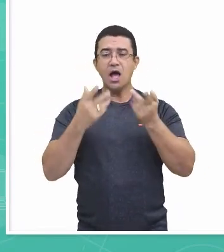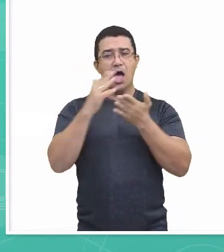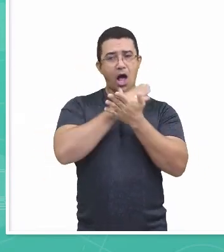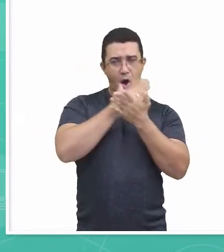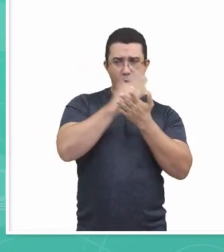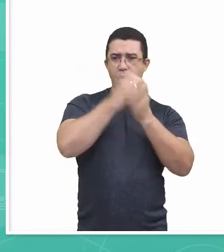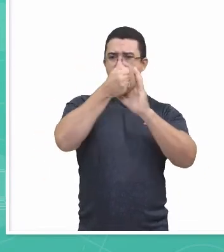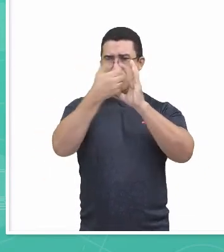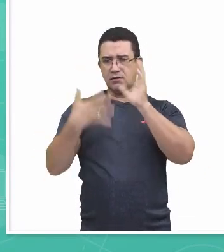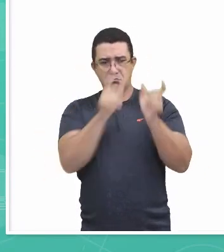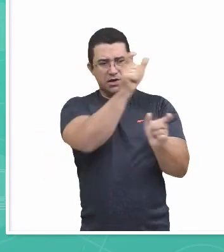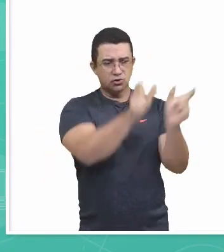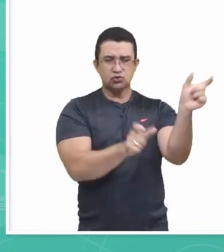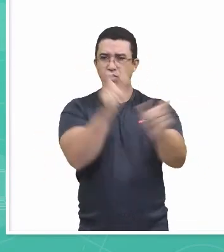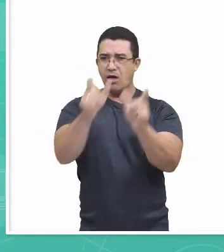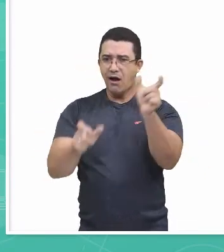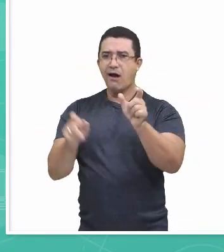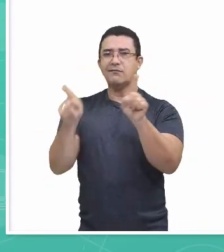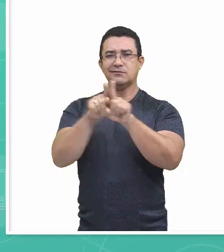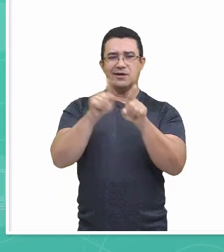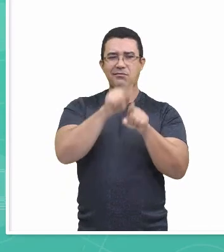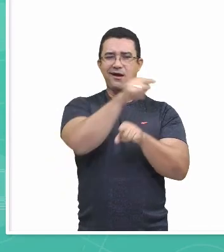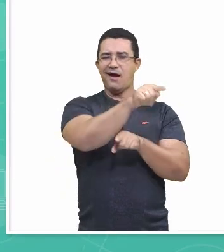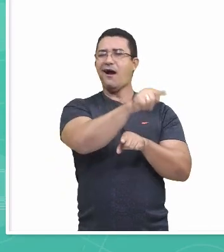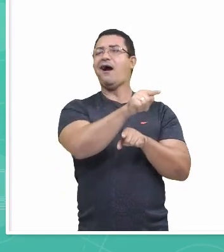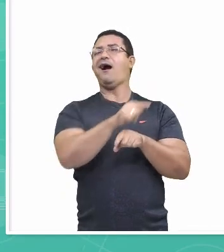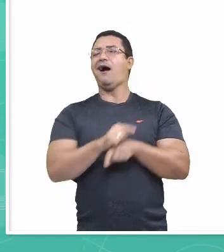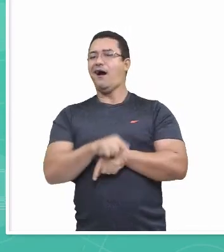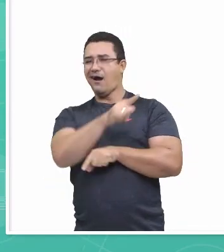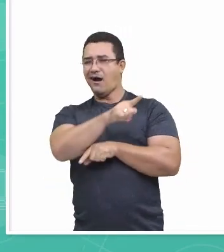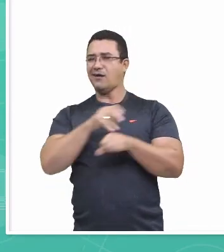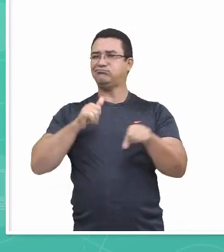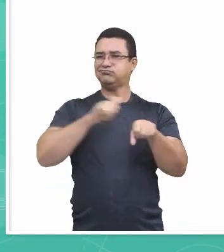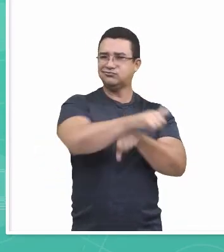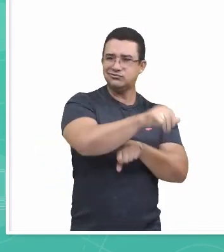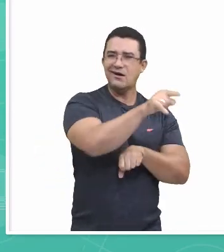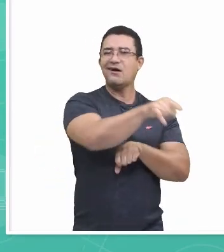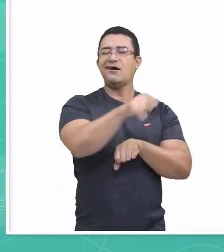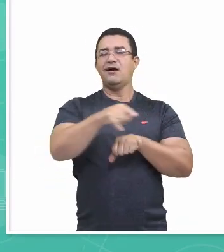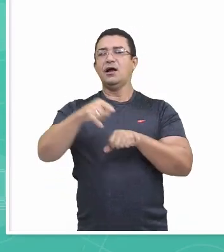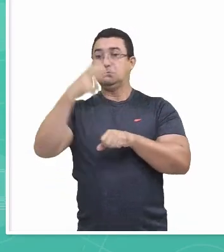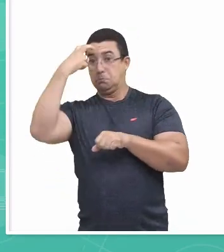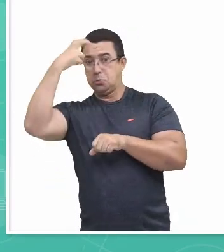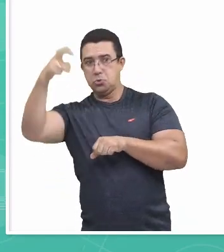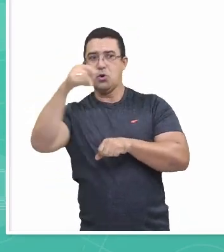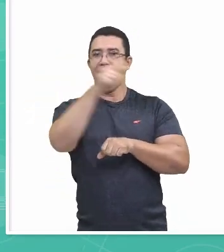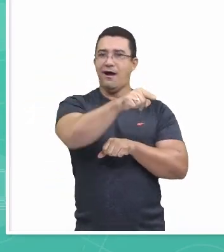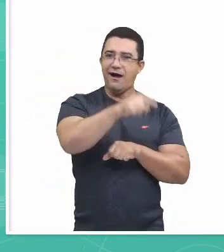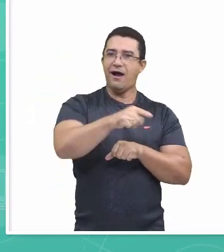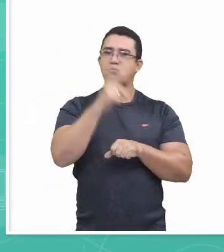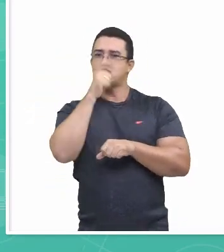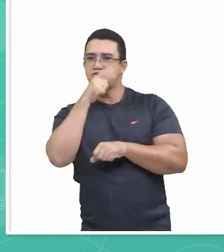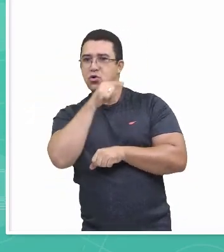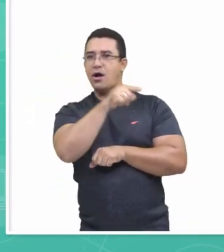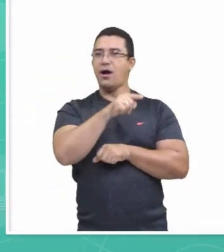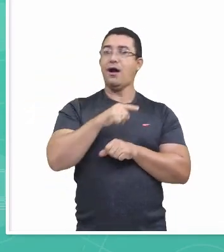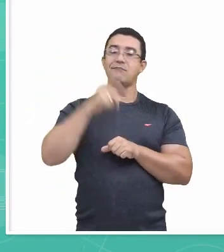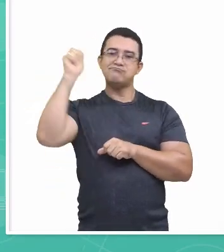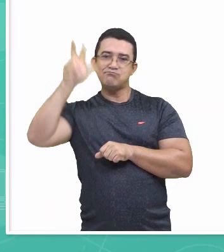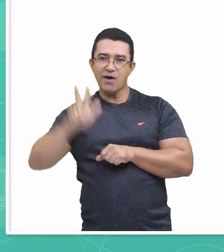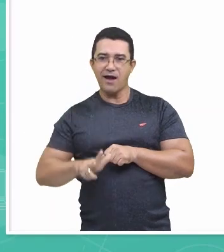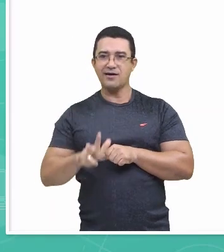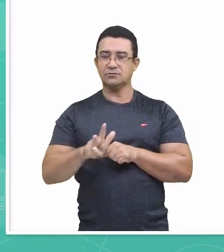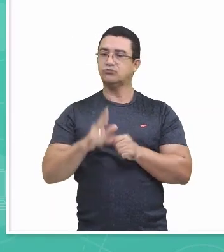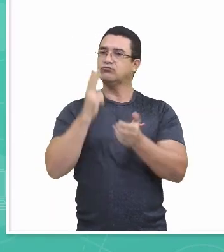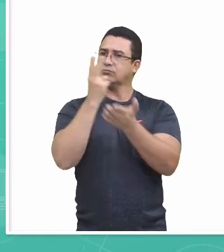de personagens ali, trapaceiros, outros inteligentes, e sempre ele vai trazer ali uma lição de moral,